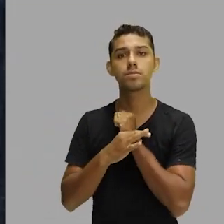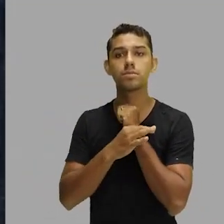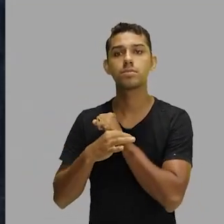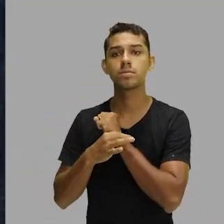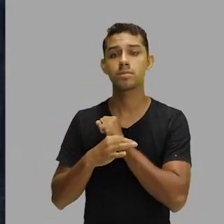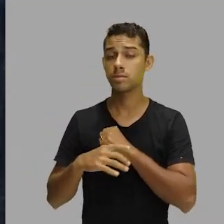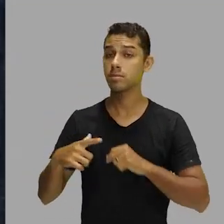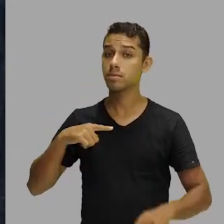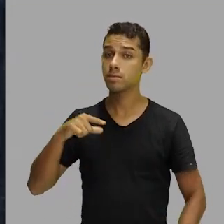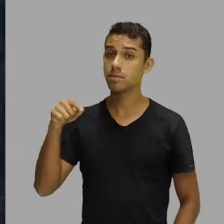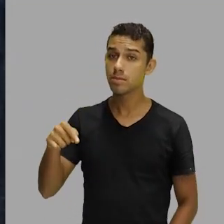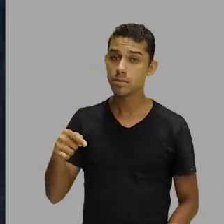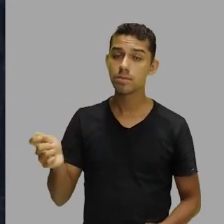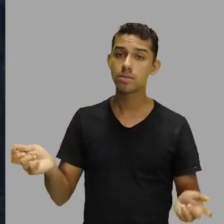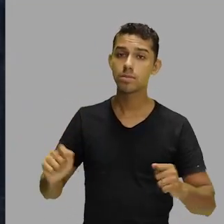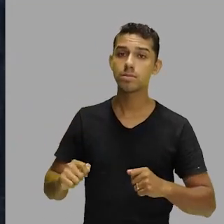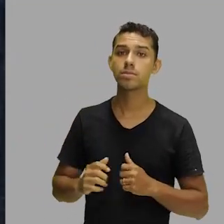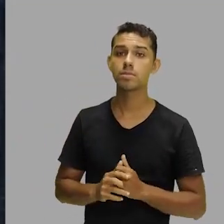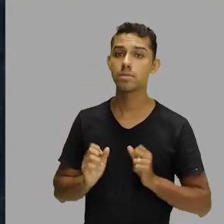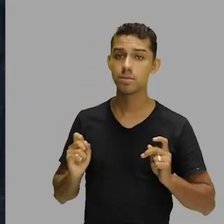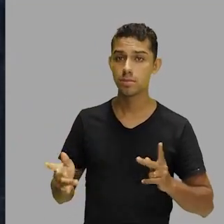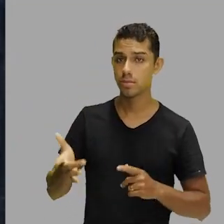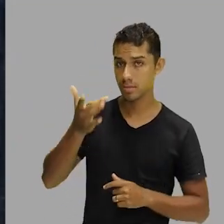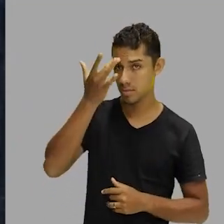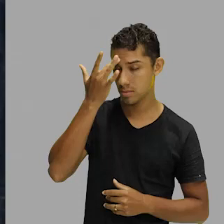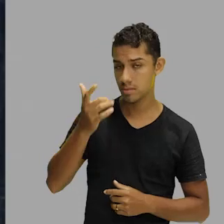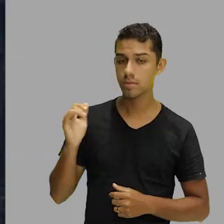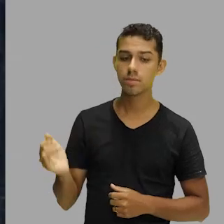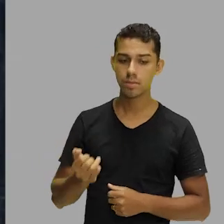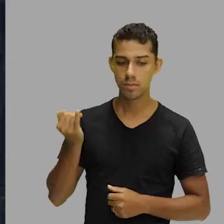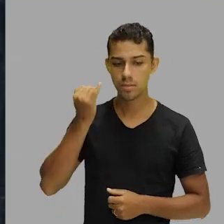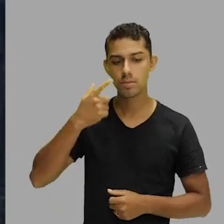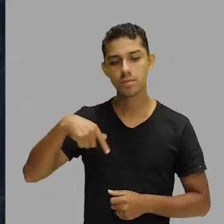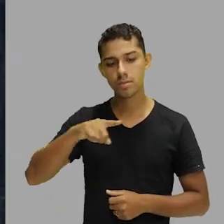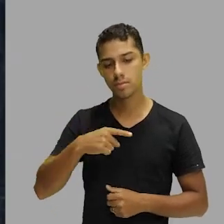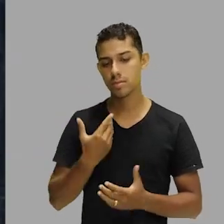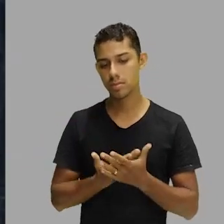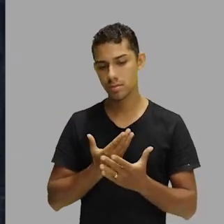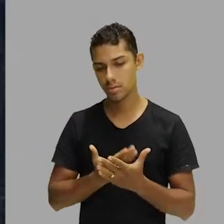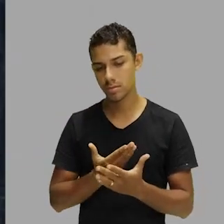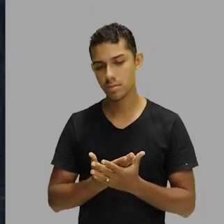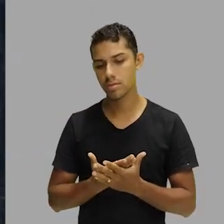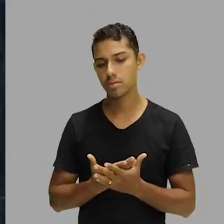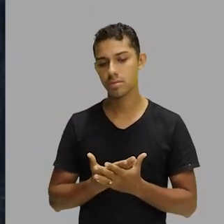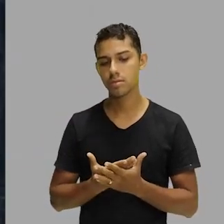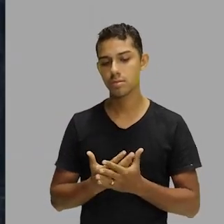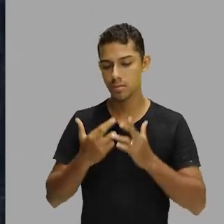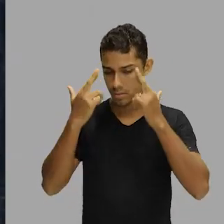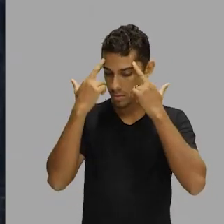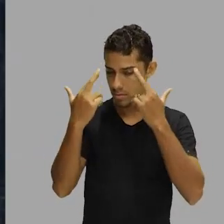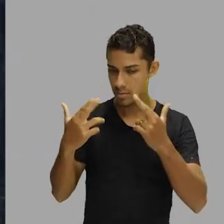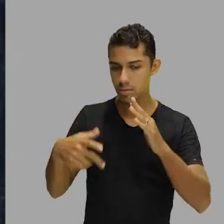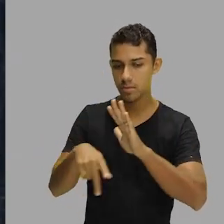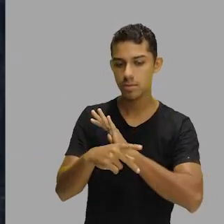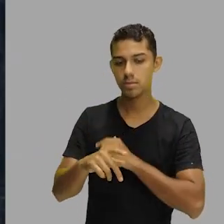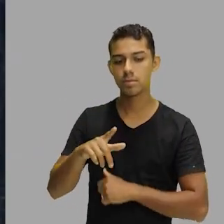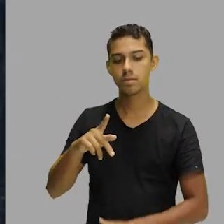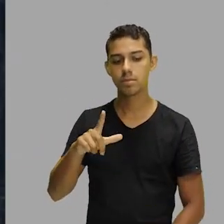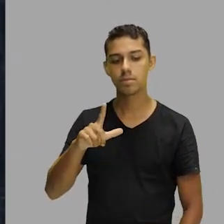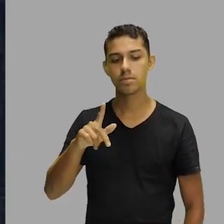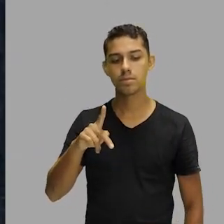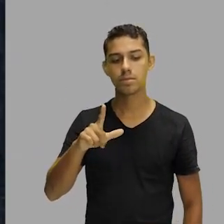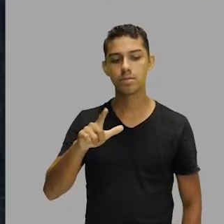esse indivíduo. Ok, pessoal? Então, é importante nós estudarmos a respeito desses plasmídios